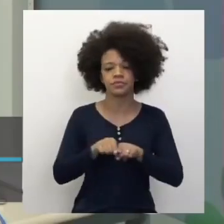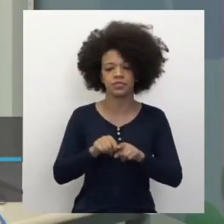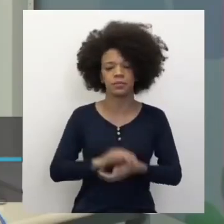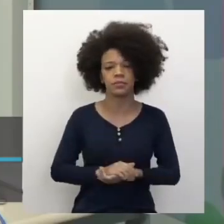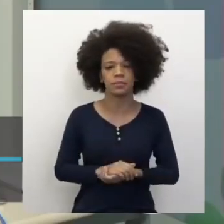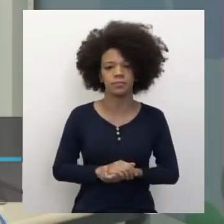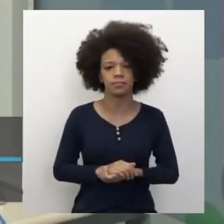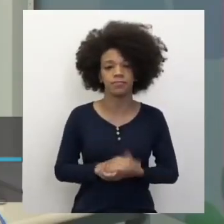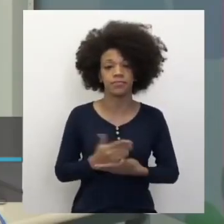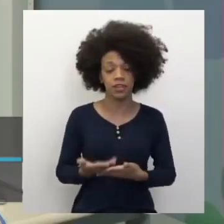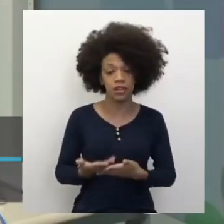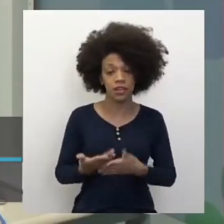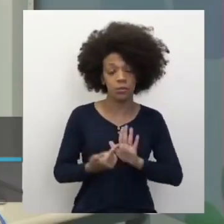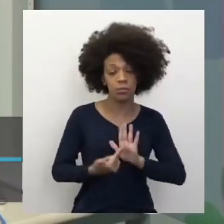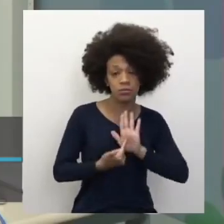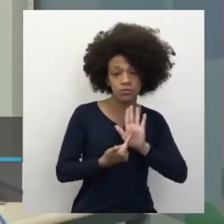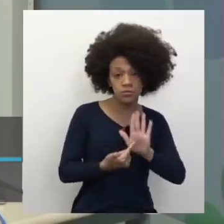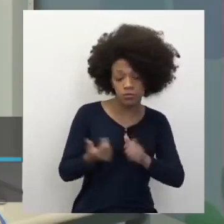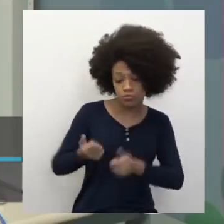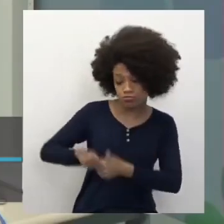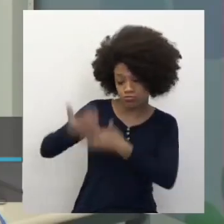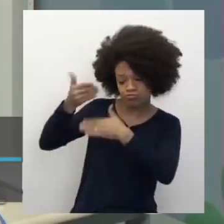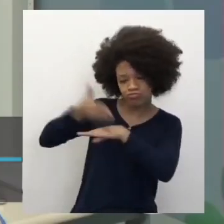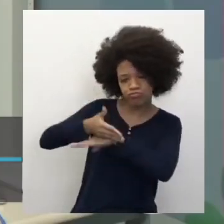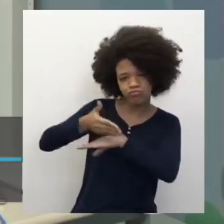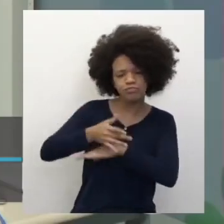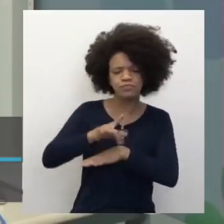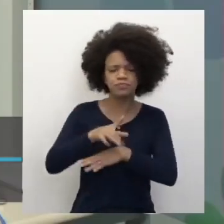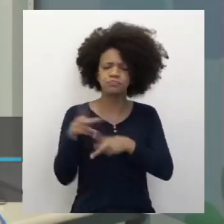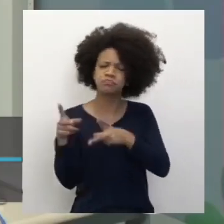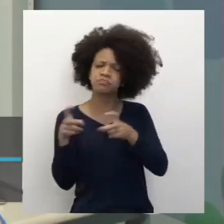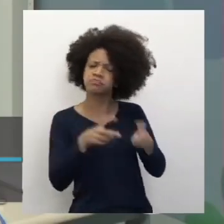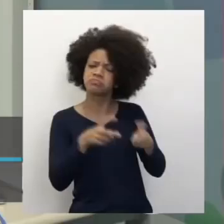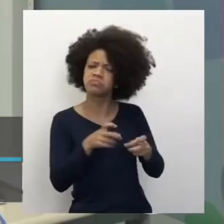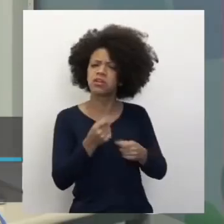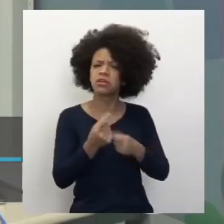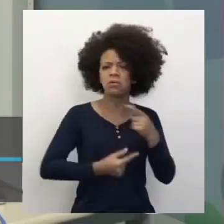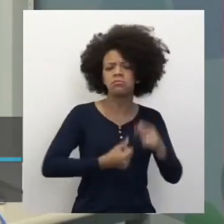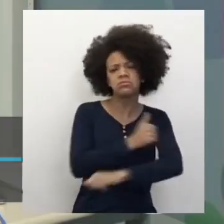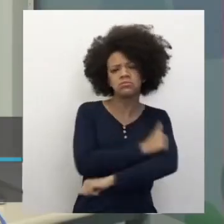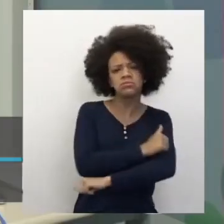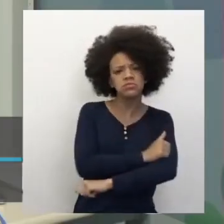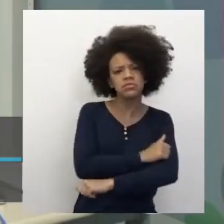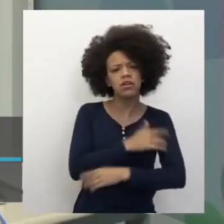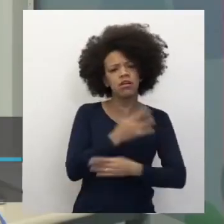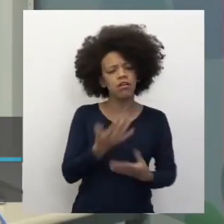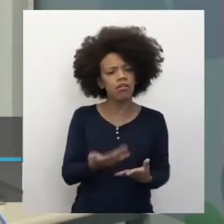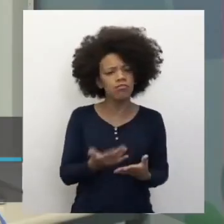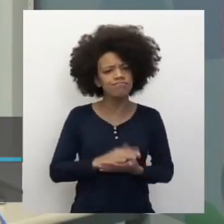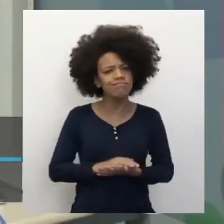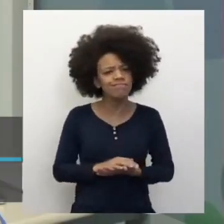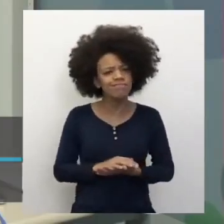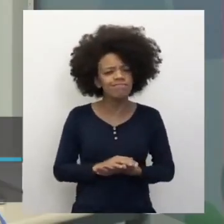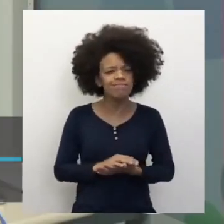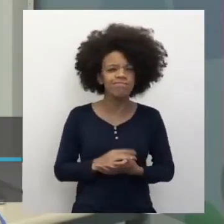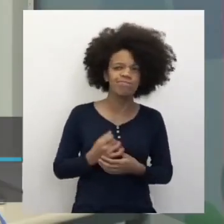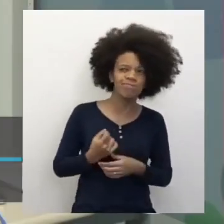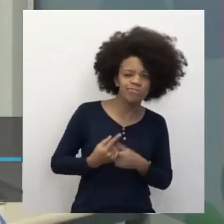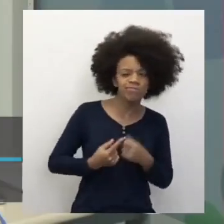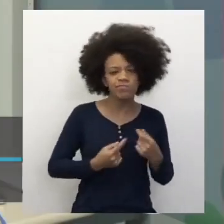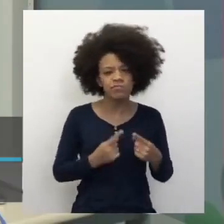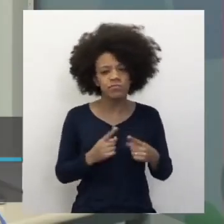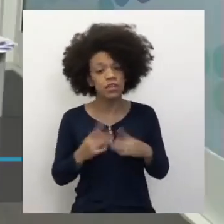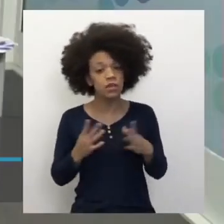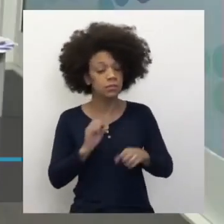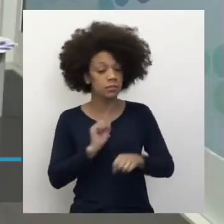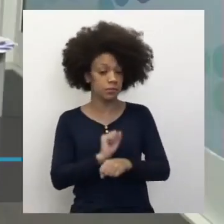também comparecendo ao nosso chat. Eu percebo aqui que os alunos, eles acabaram ficando um pouquinho, mas eu espero que eles